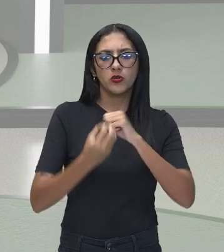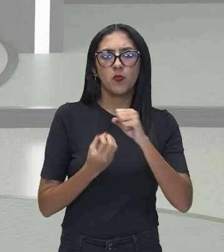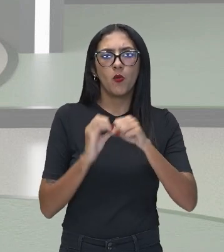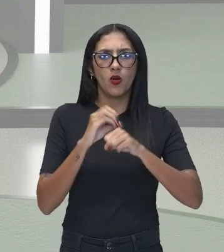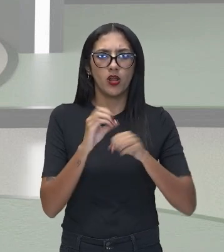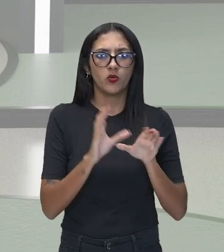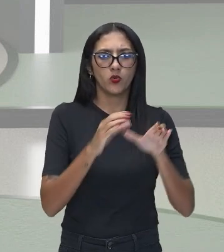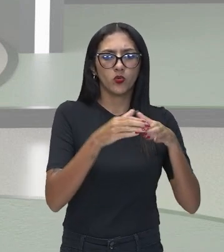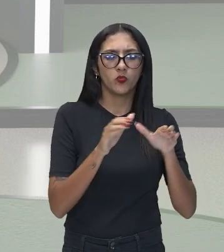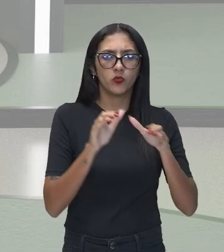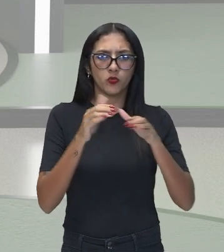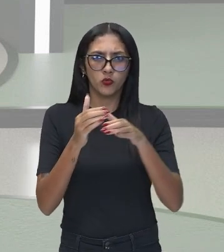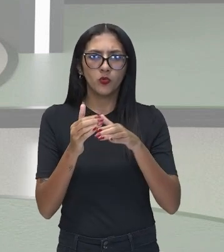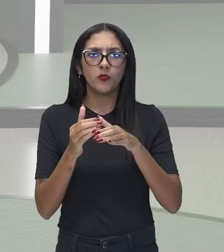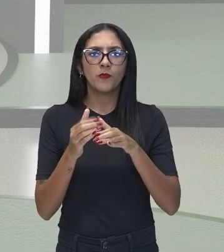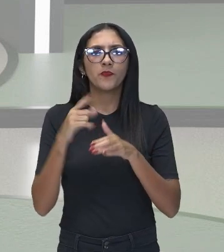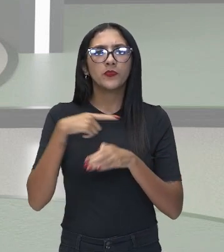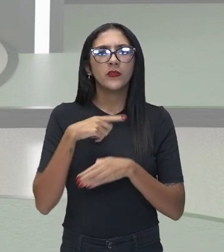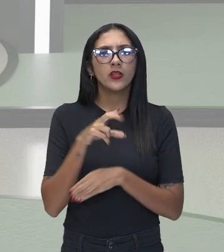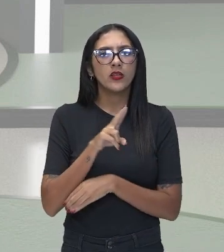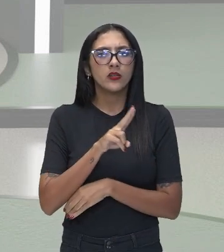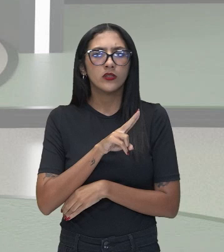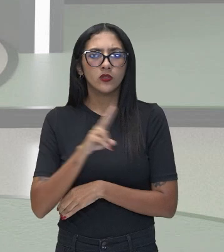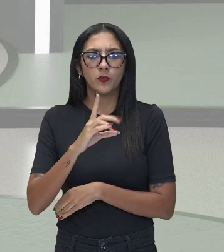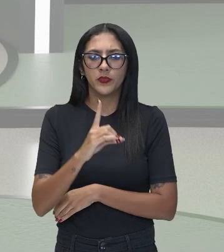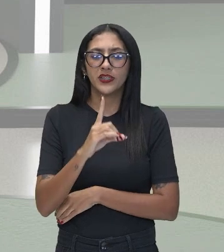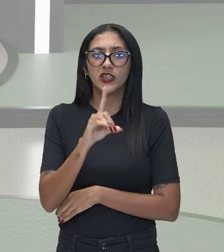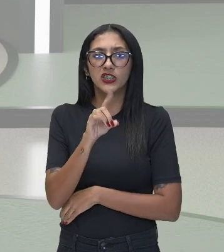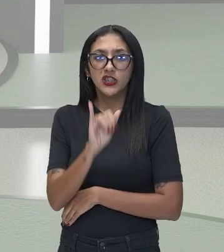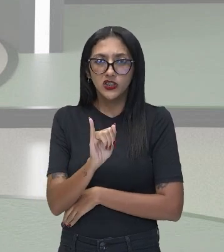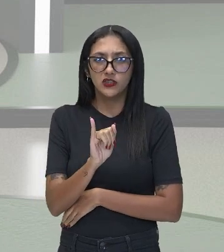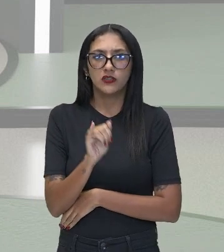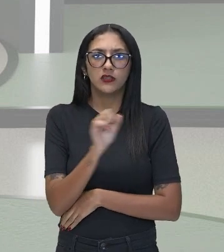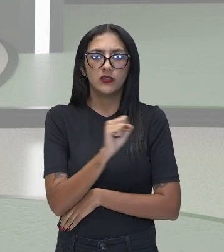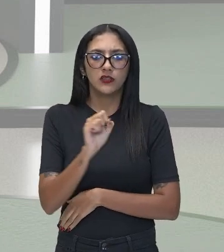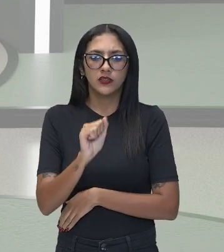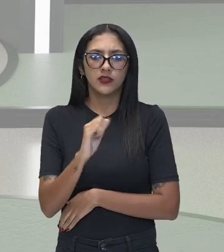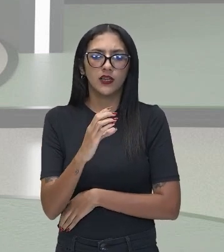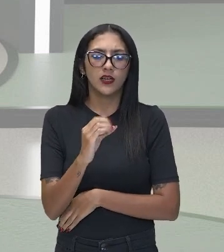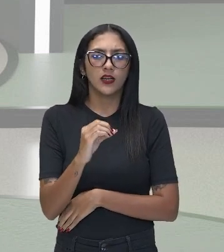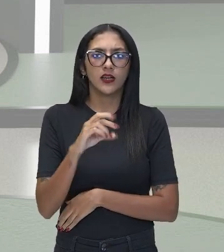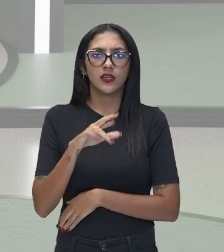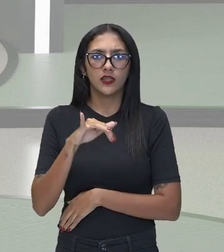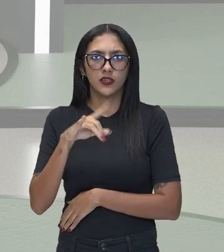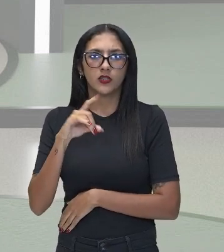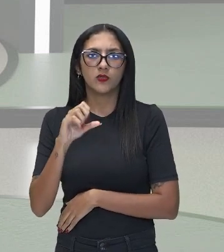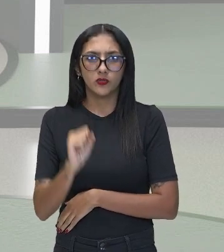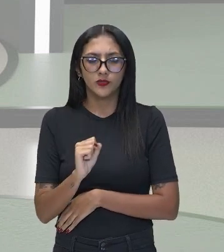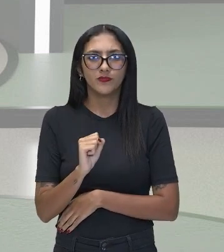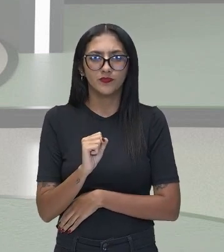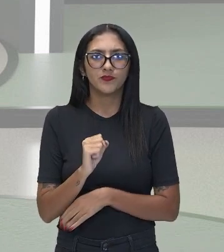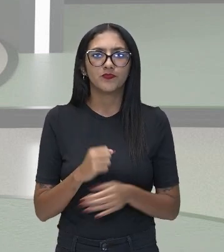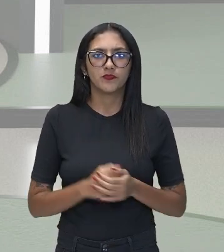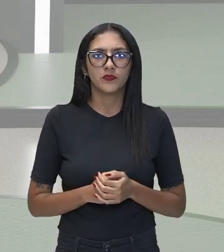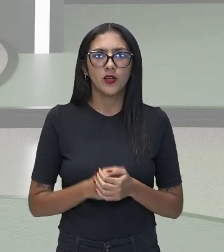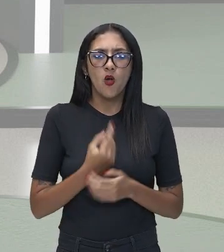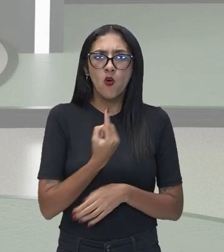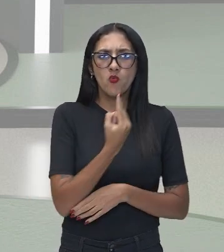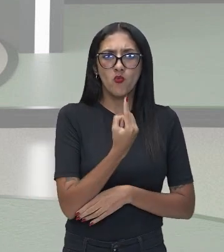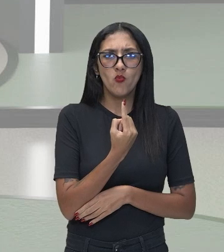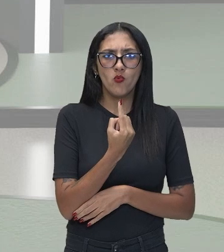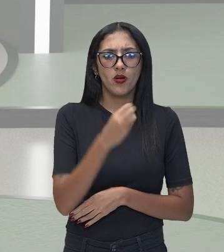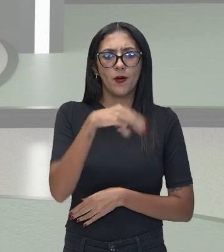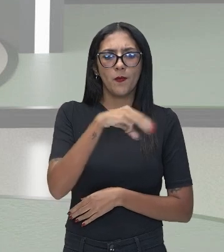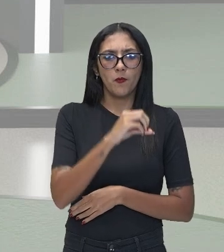grupos de monossacarídeos, é chamado de disacarídeo. Então, quando só tem um monossacarídeo, é uma unidade. Quando